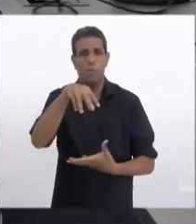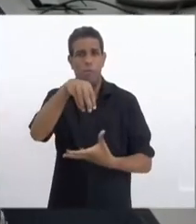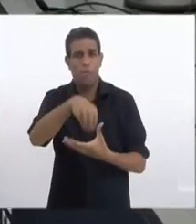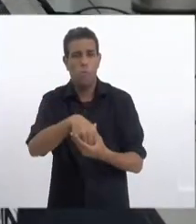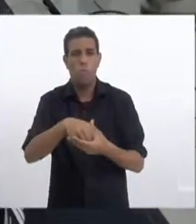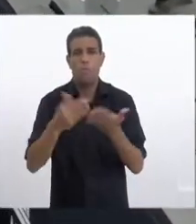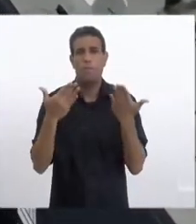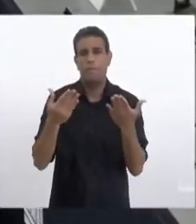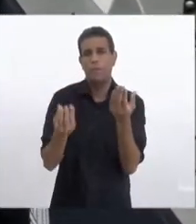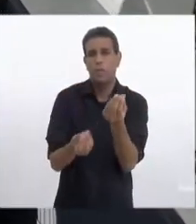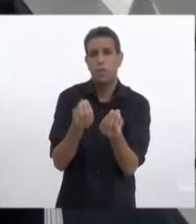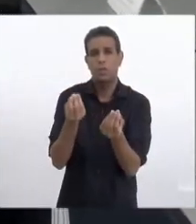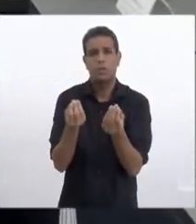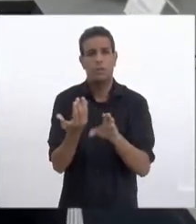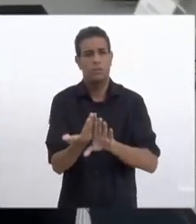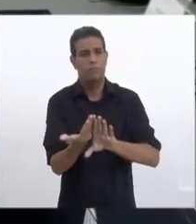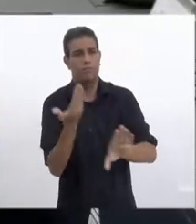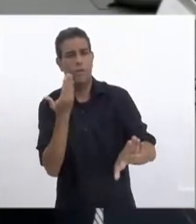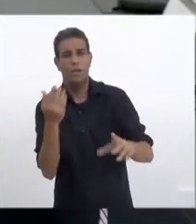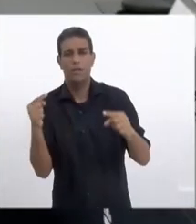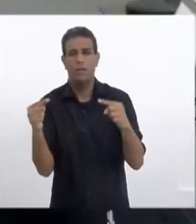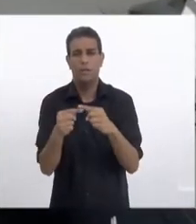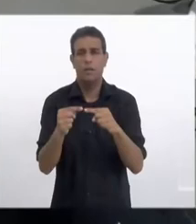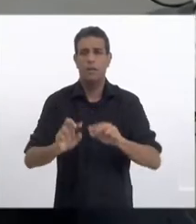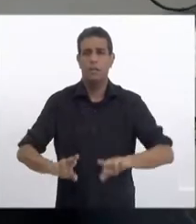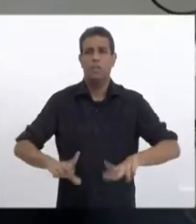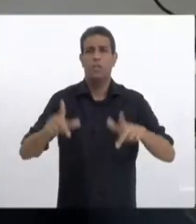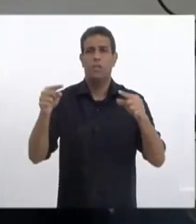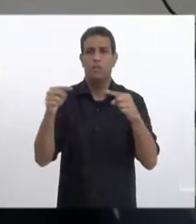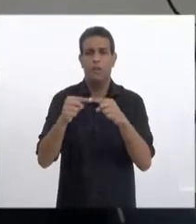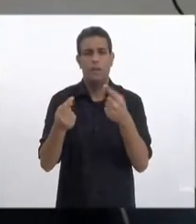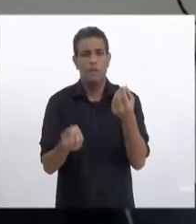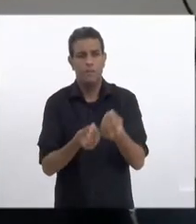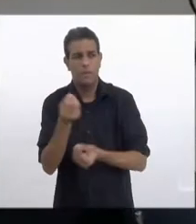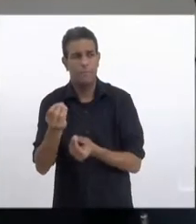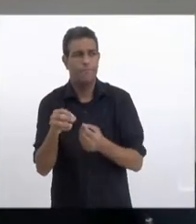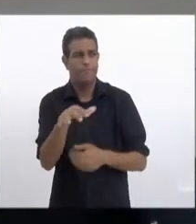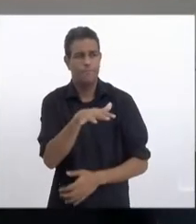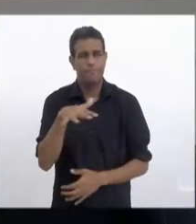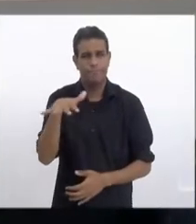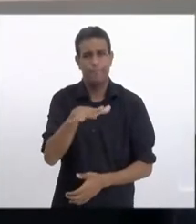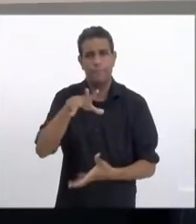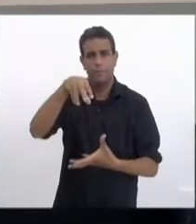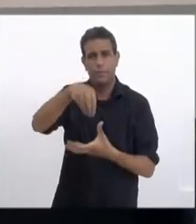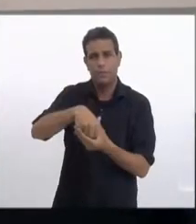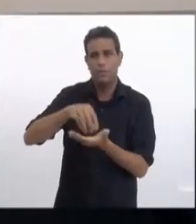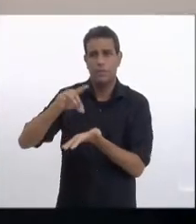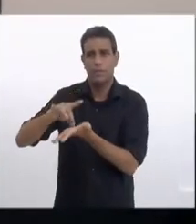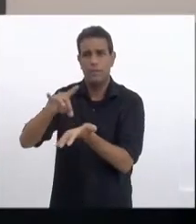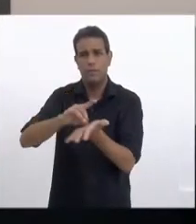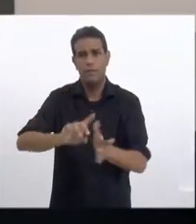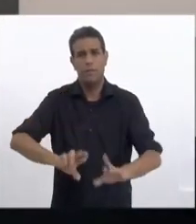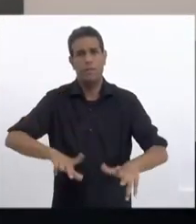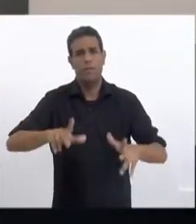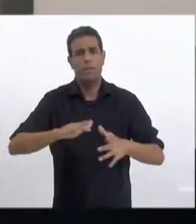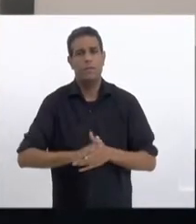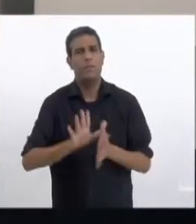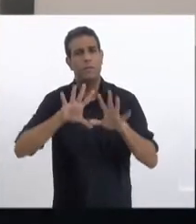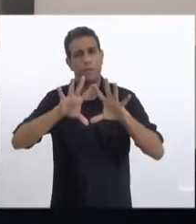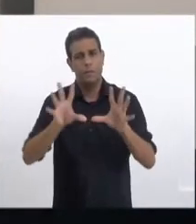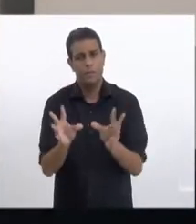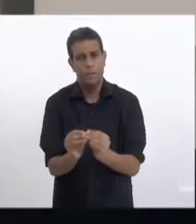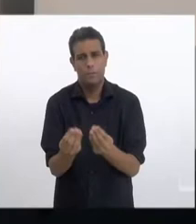vamos dizer assim, essa curta distância, há uma diferença muito grande de realidade. Mas mesmo